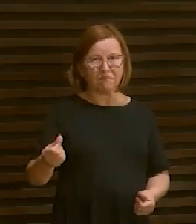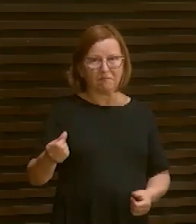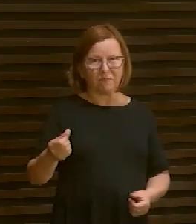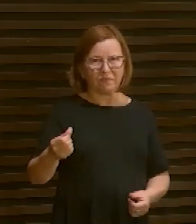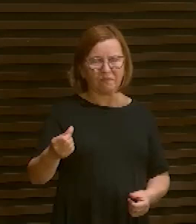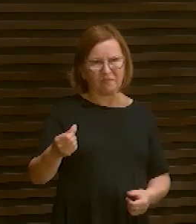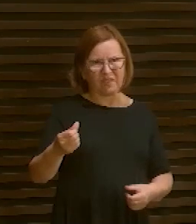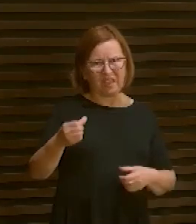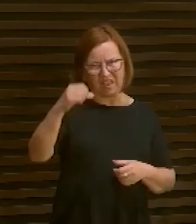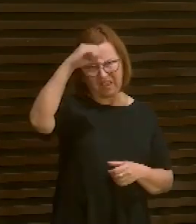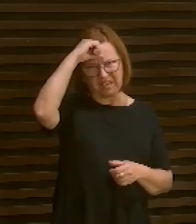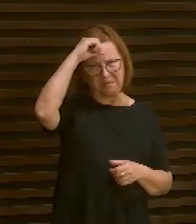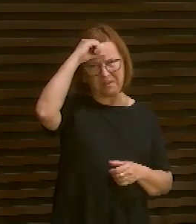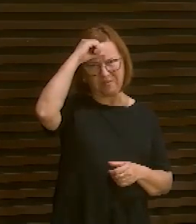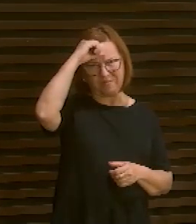Ele tentou se matar.